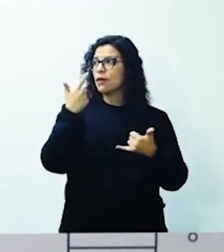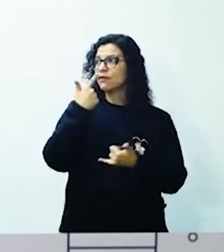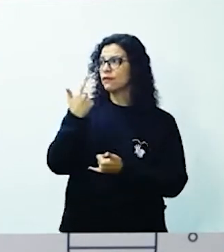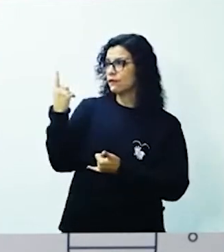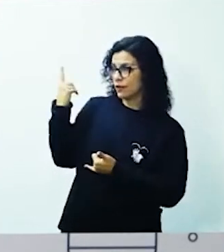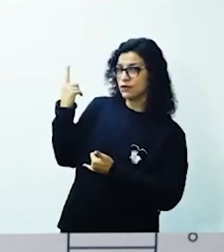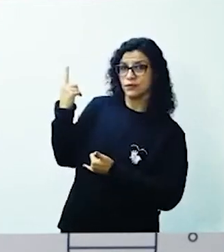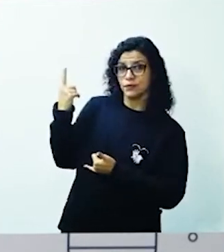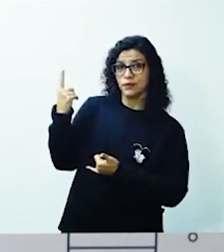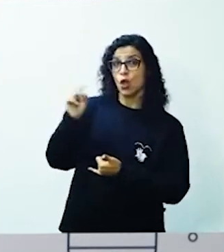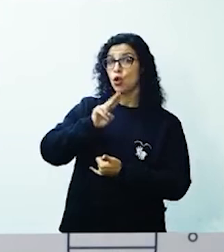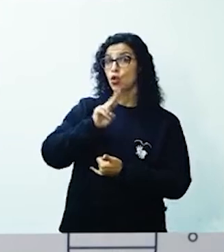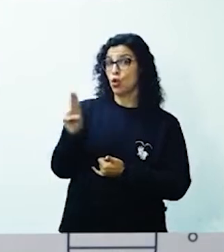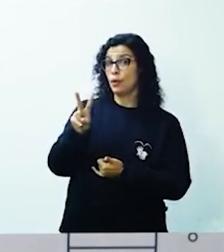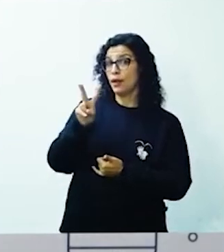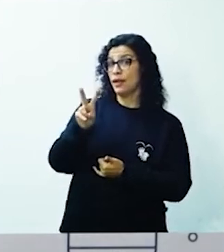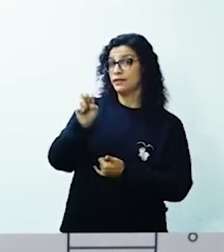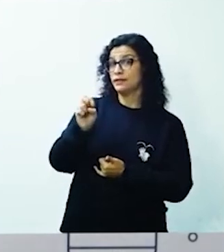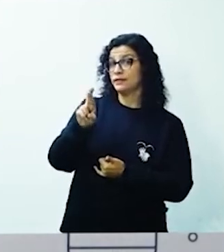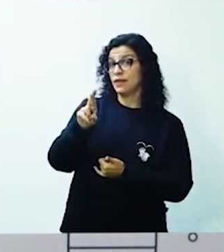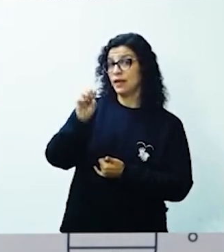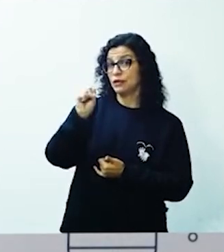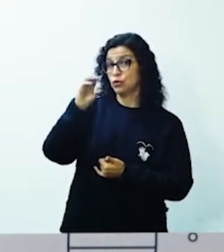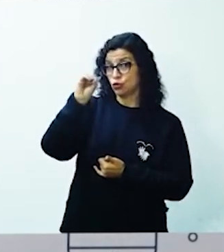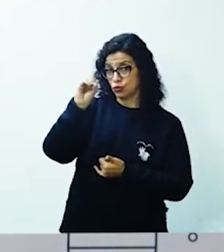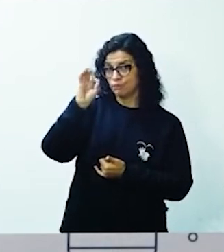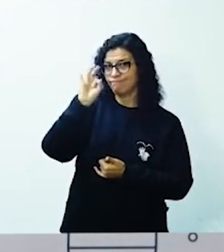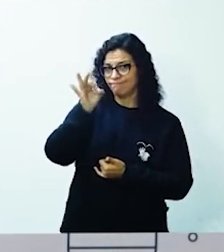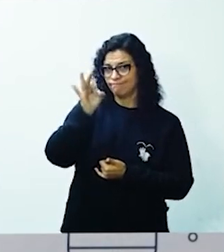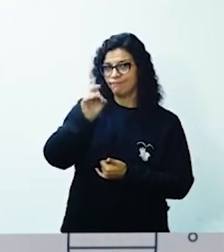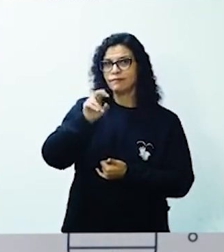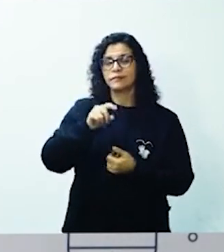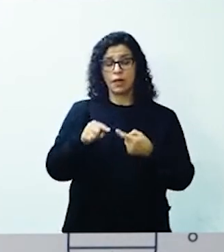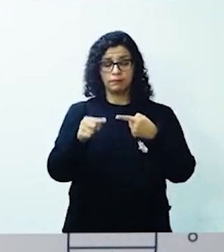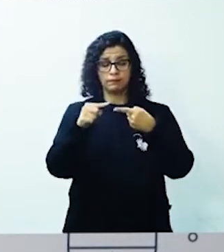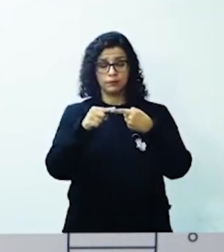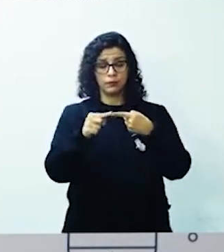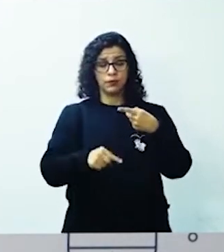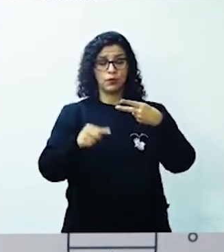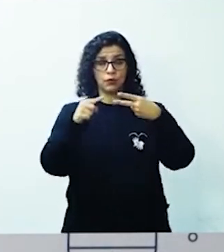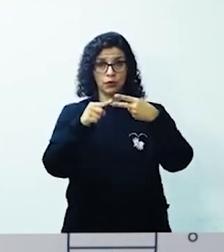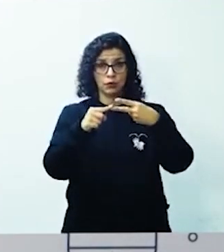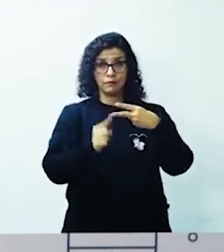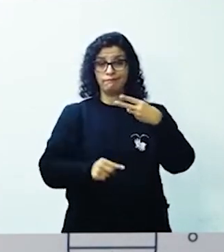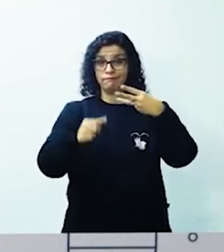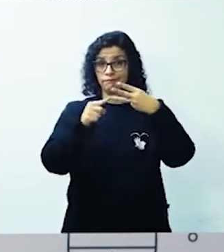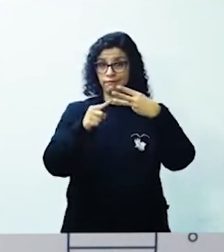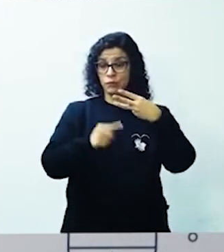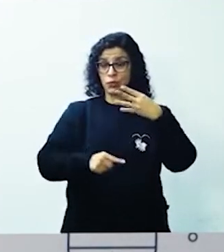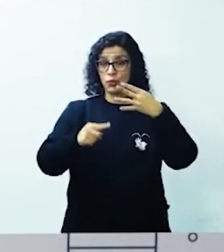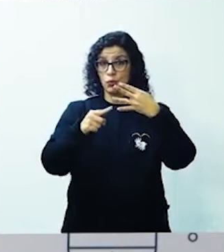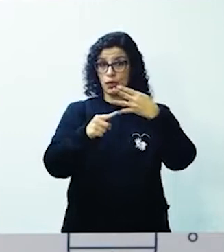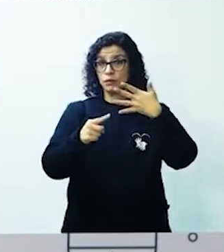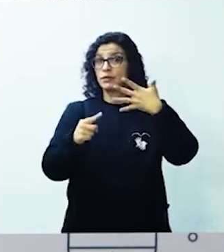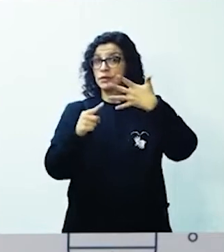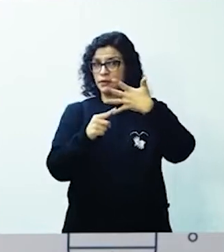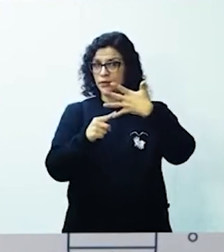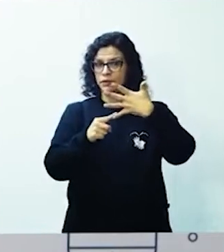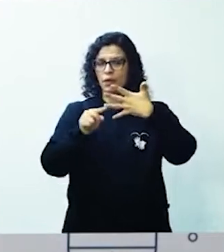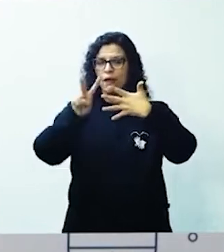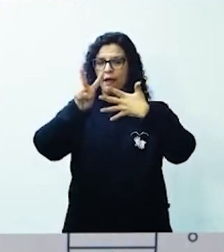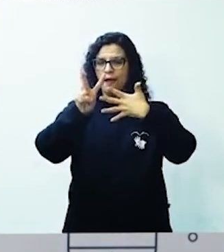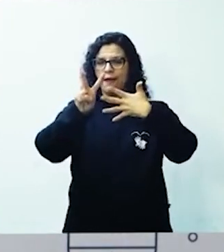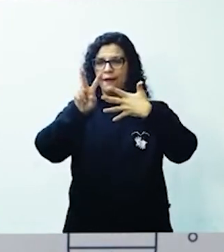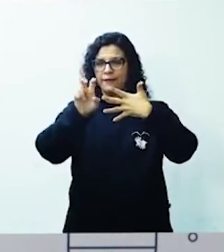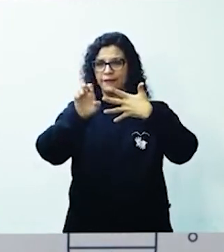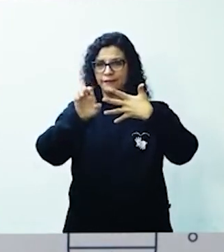Cada uma dessas linhas aqui, eu vou chamar de verso. Então, primeiro verso, segundo verso, terceiro, quarto e